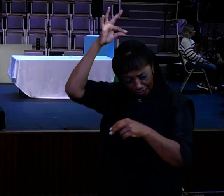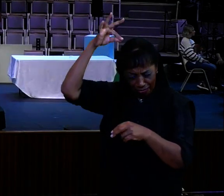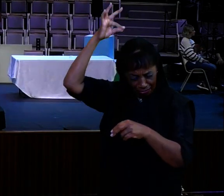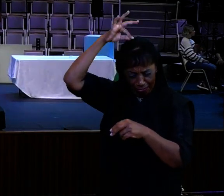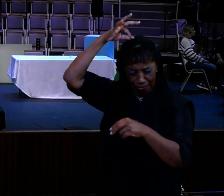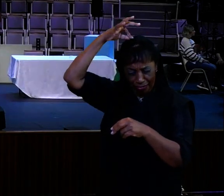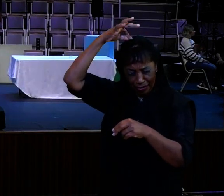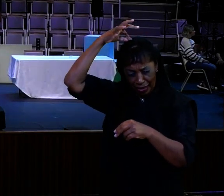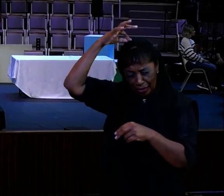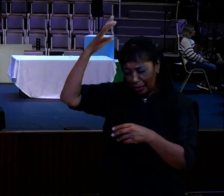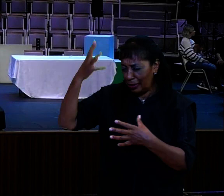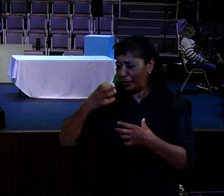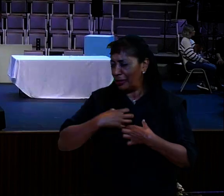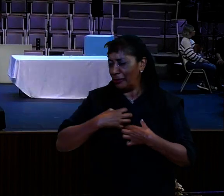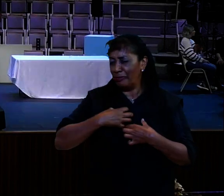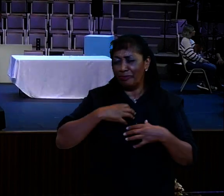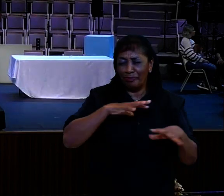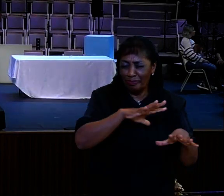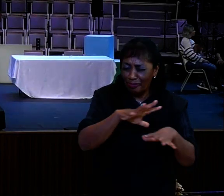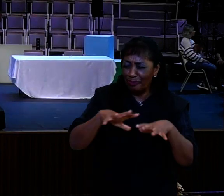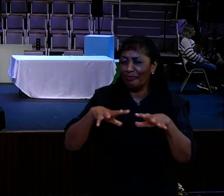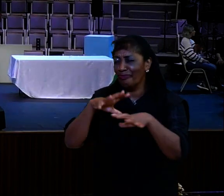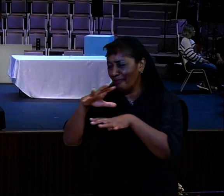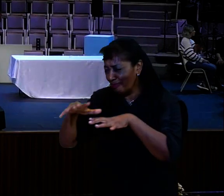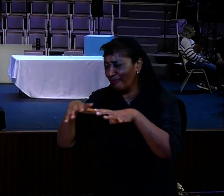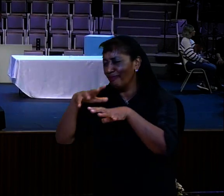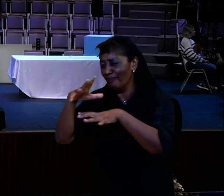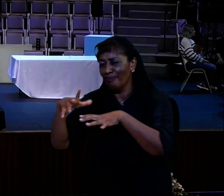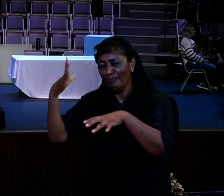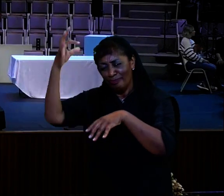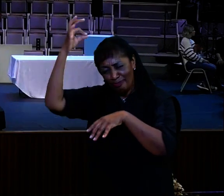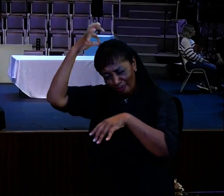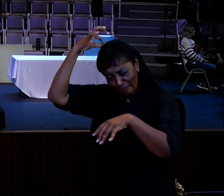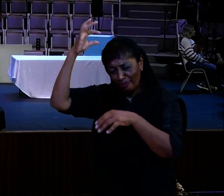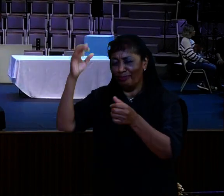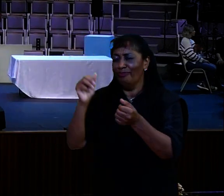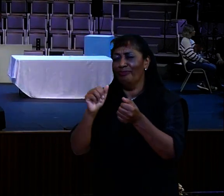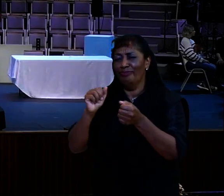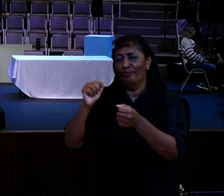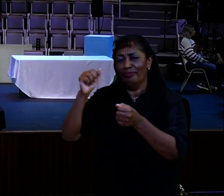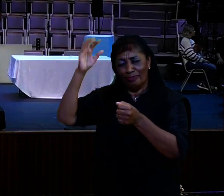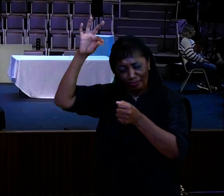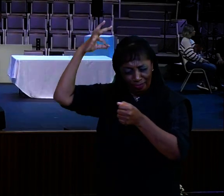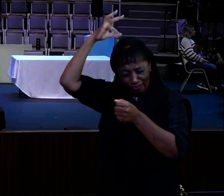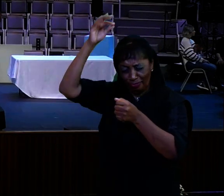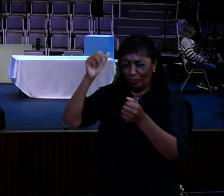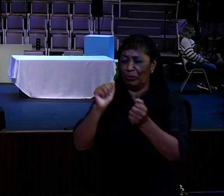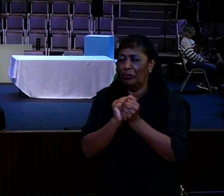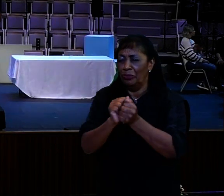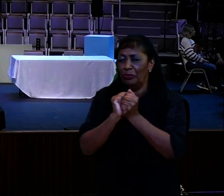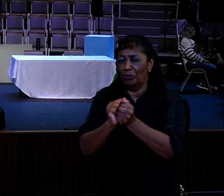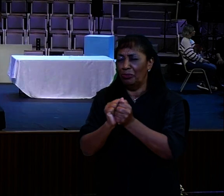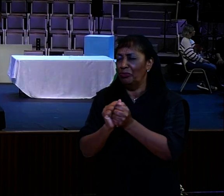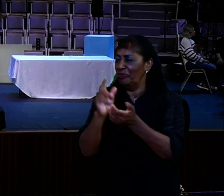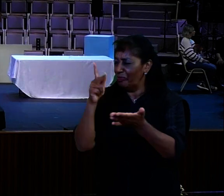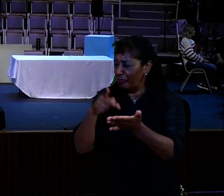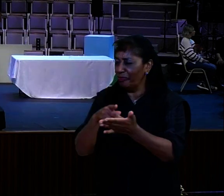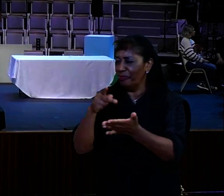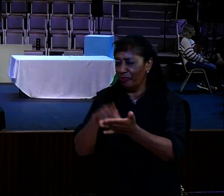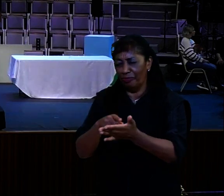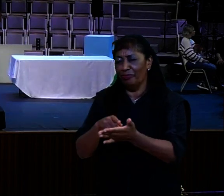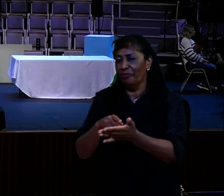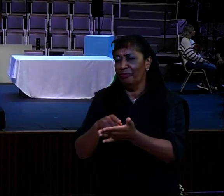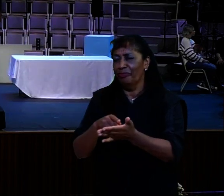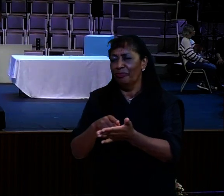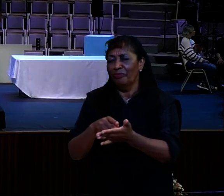mover que sentimos aqui é o mover do Espírito Santo do Senhor em nosso meio. Que assim seja e assim preparamos